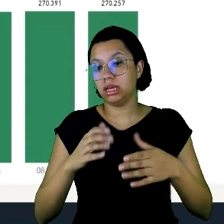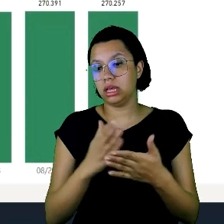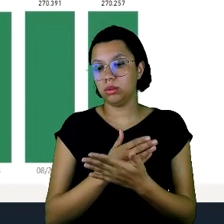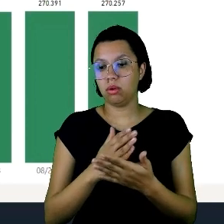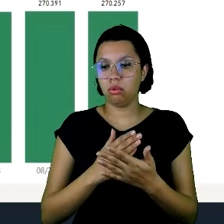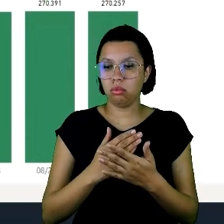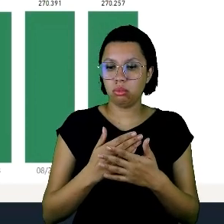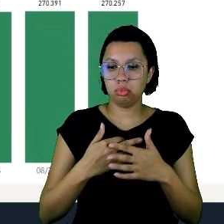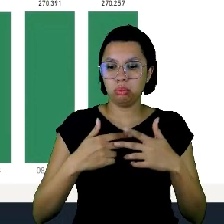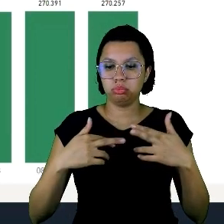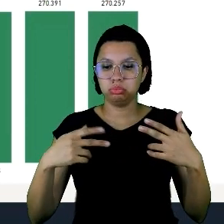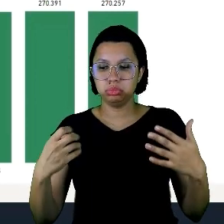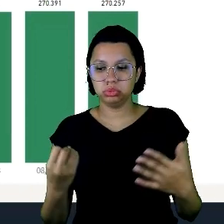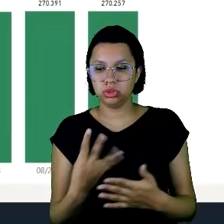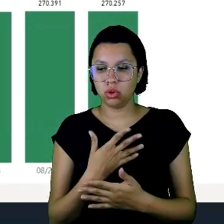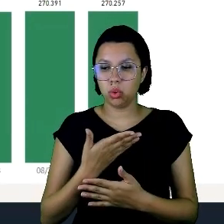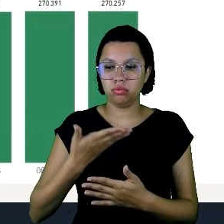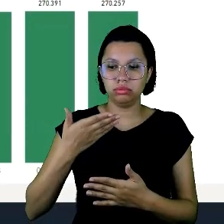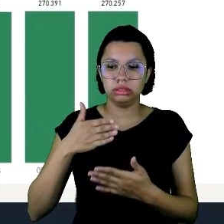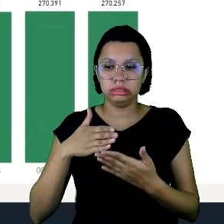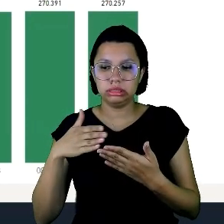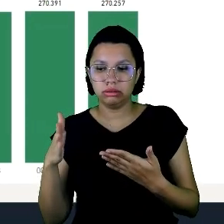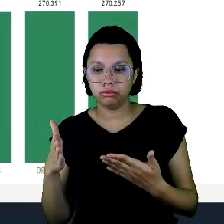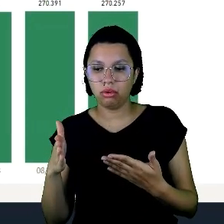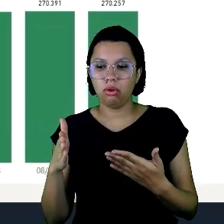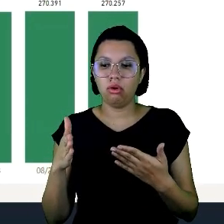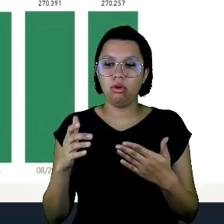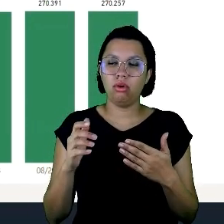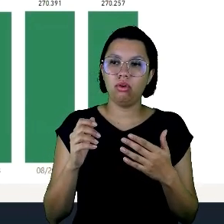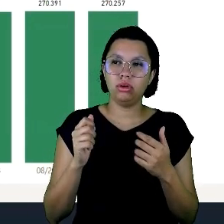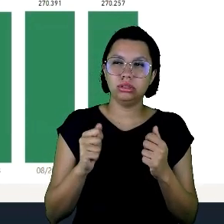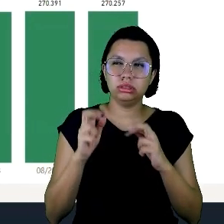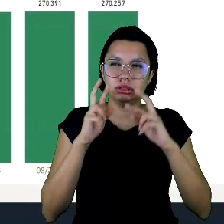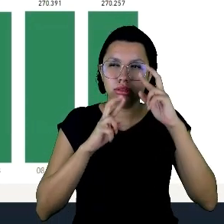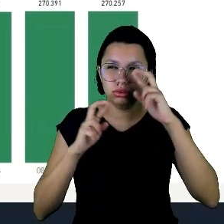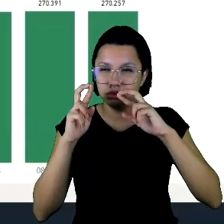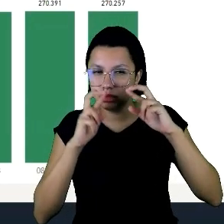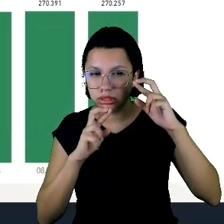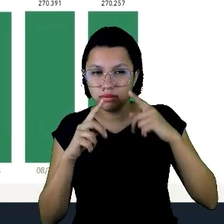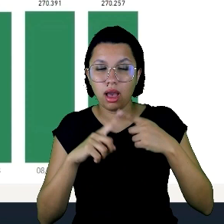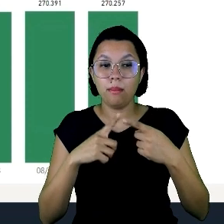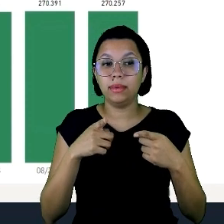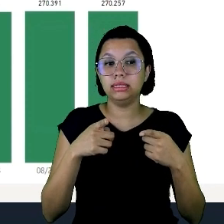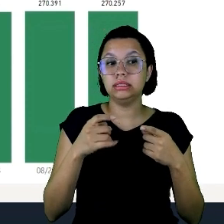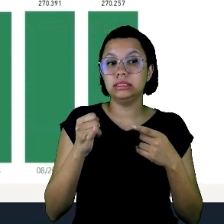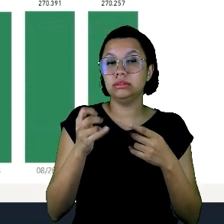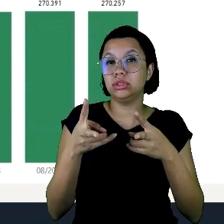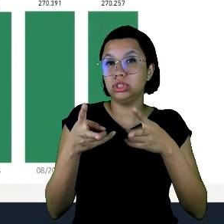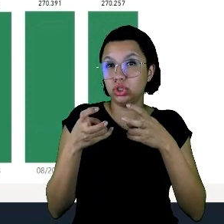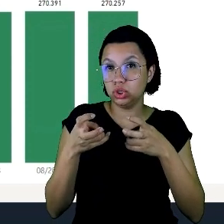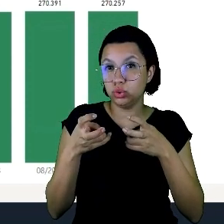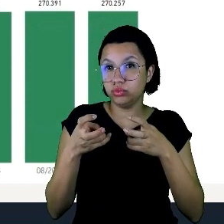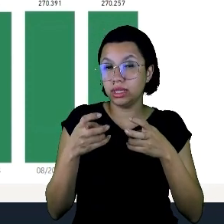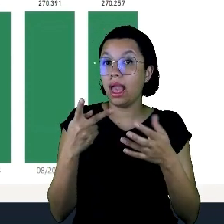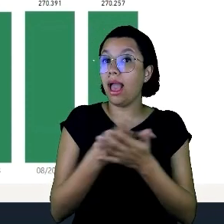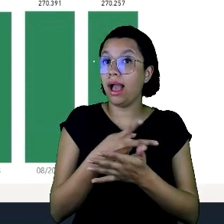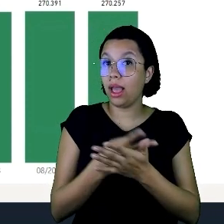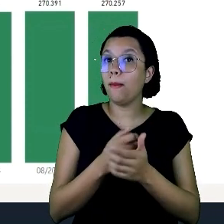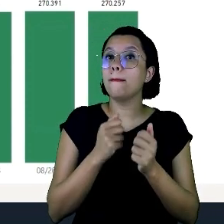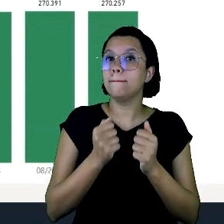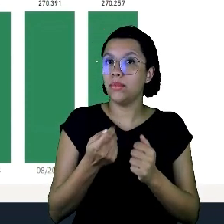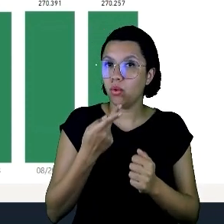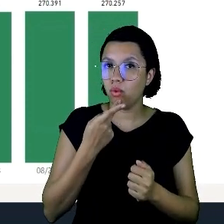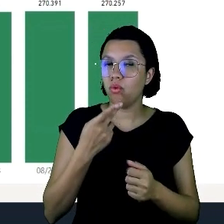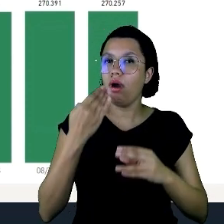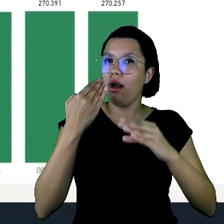de ter ter alguma coisa nova que está de fora aí, nós temos observado, mas se vocês identificarem alguma